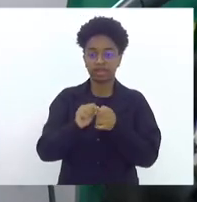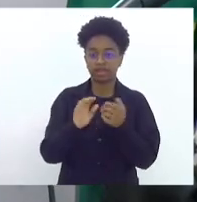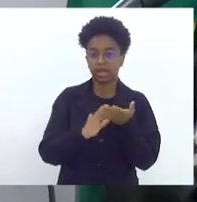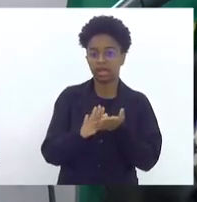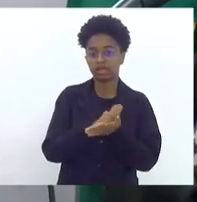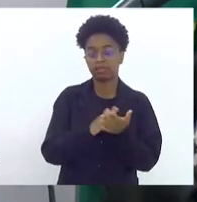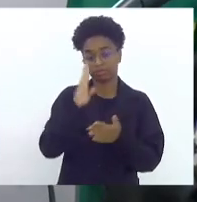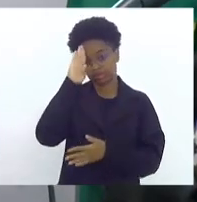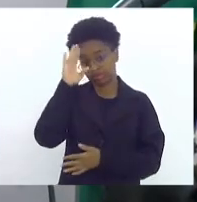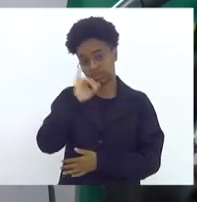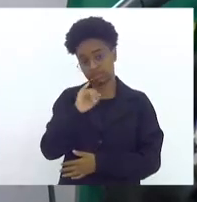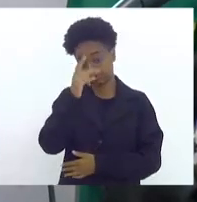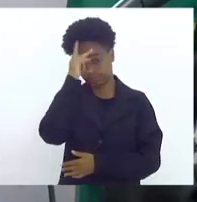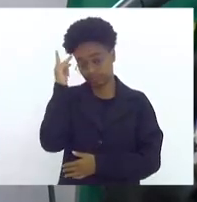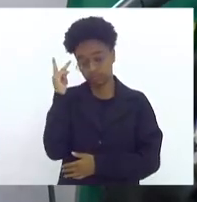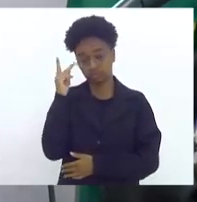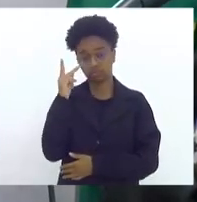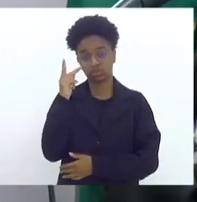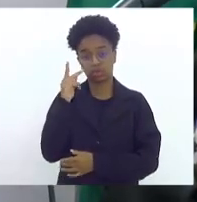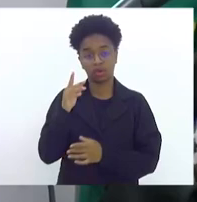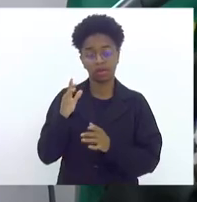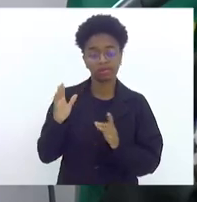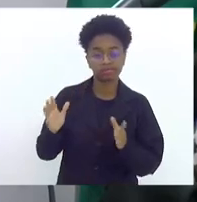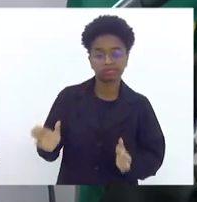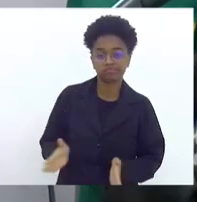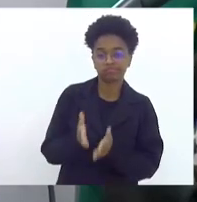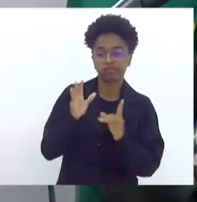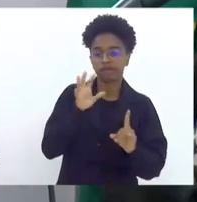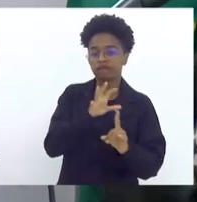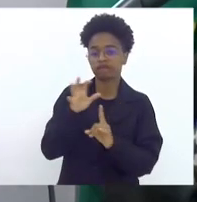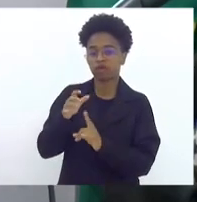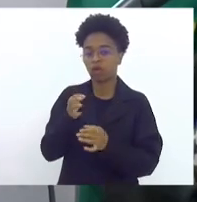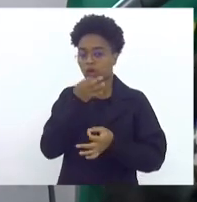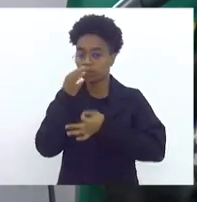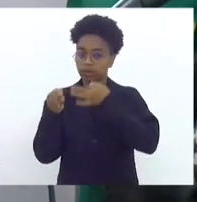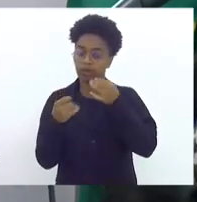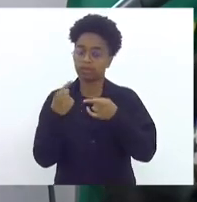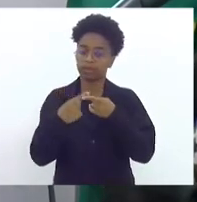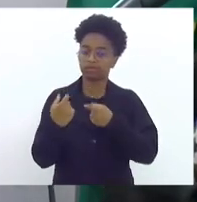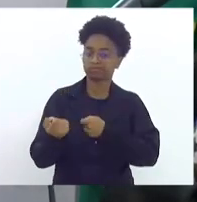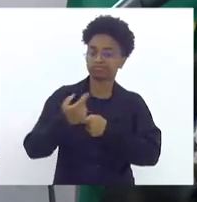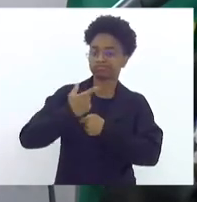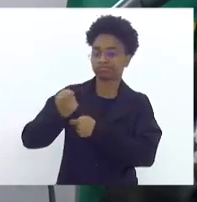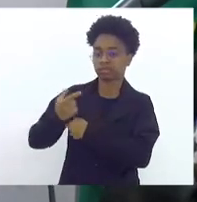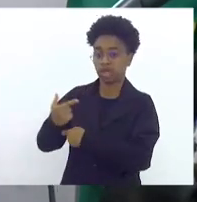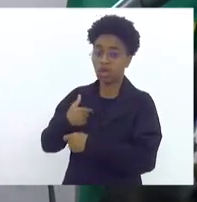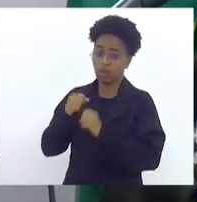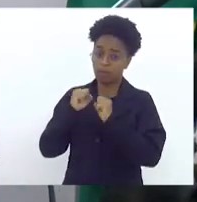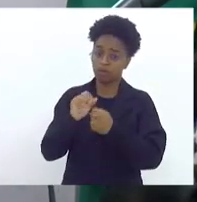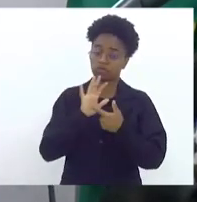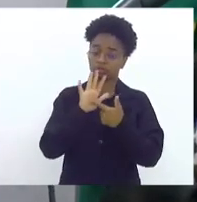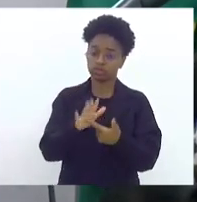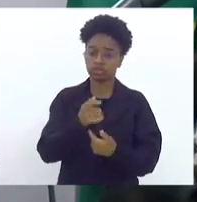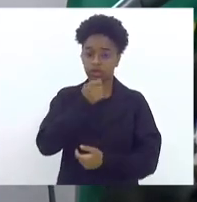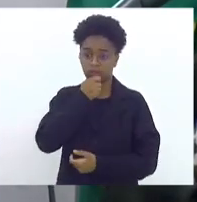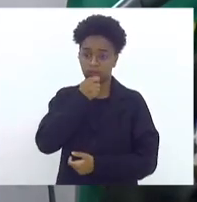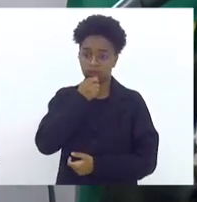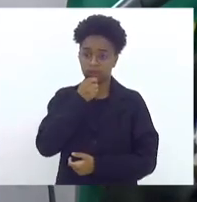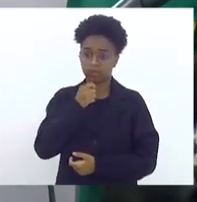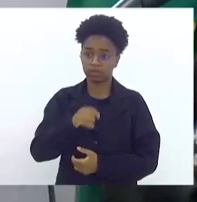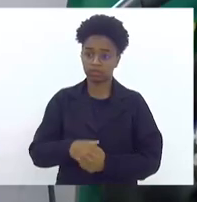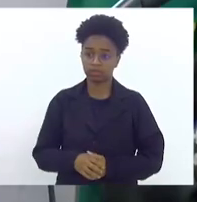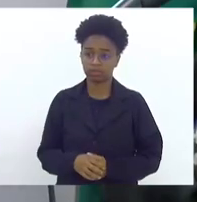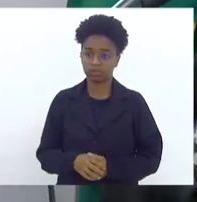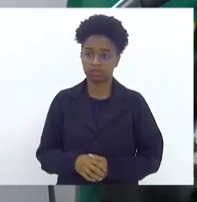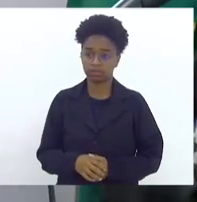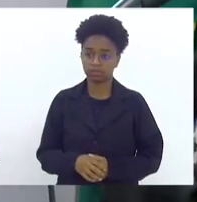que usou isso como falante para mim ofender me atacar de diversas formas se vocês quiserem eu passo o áudio a gente tava esperando da